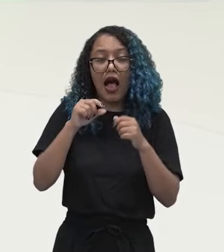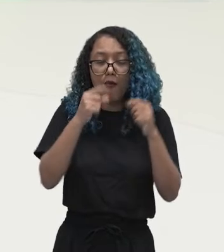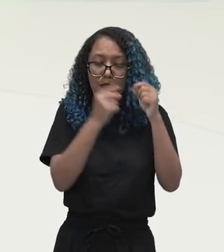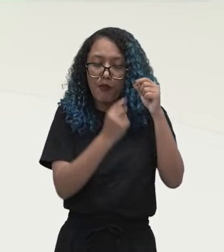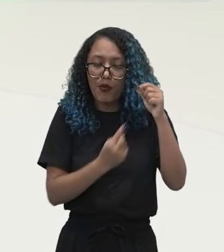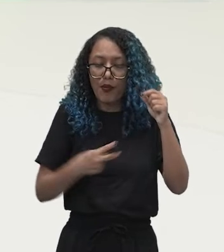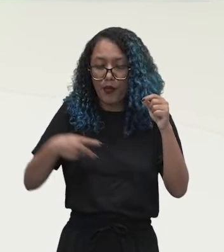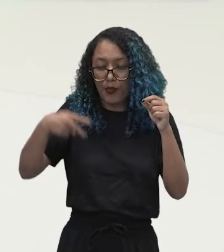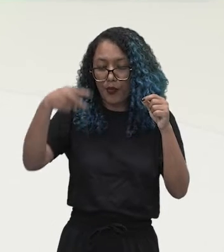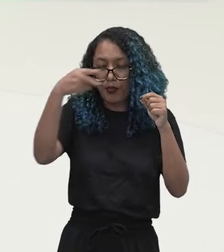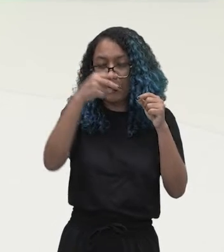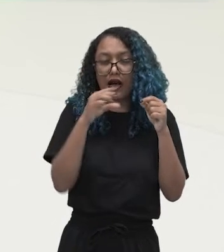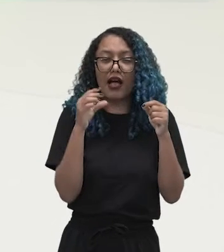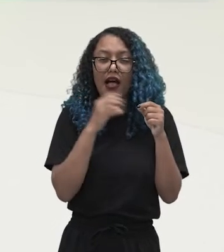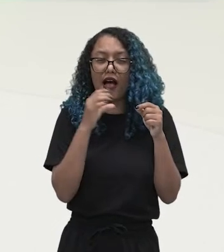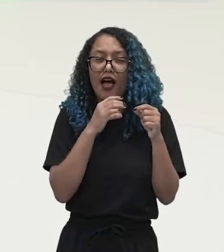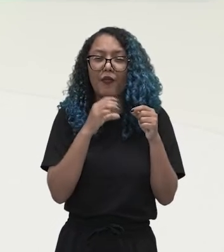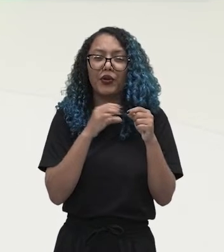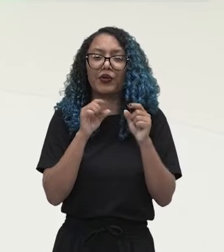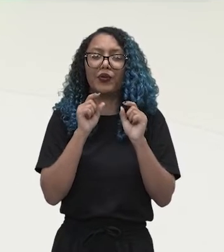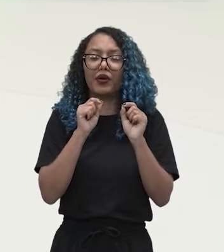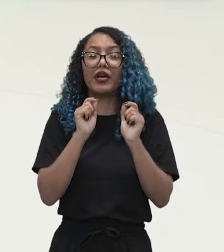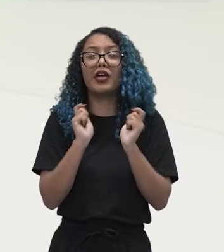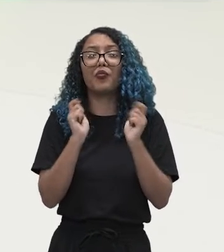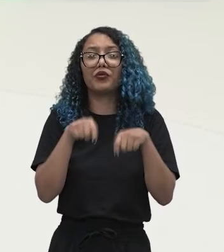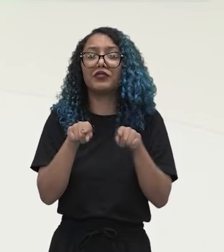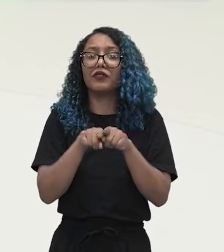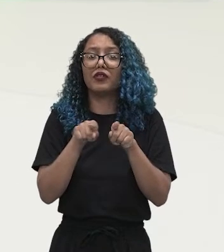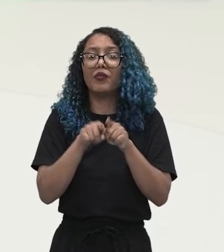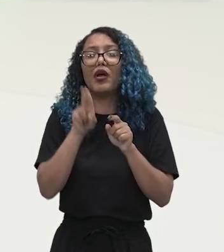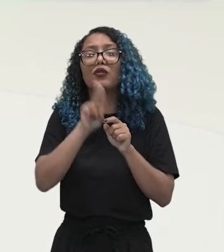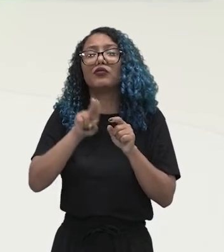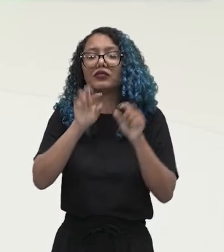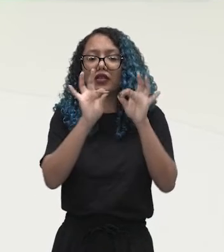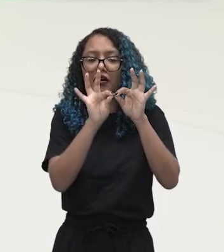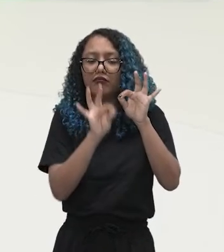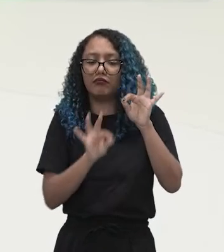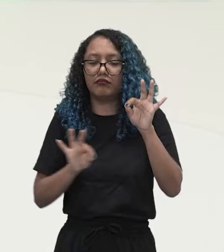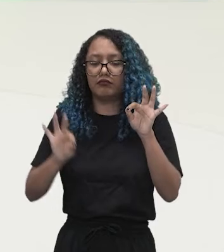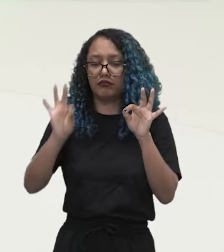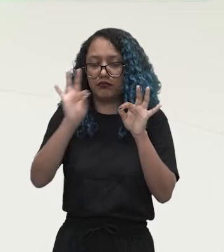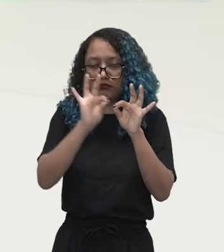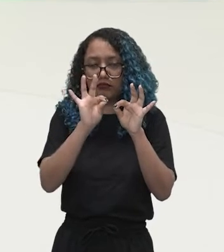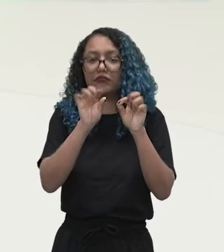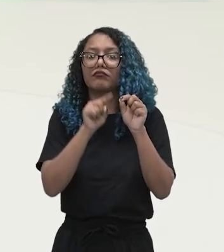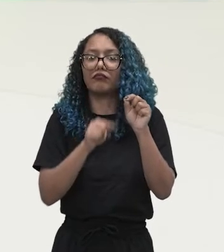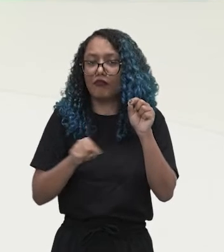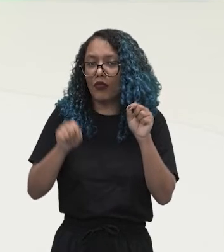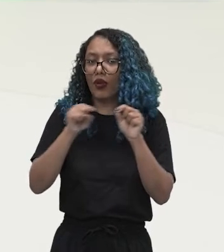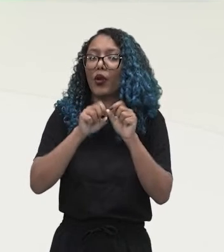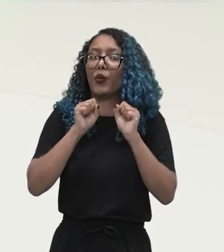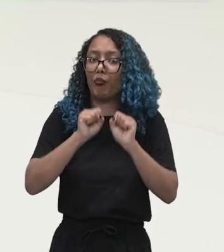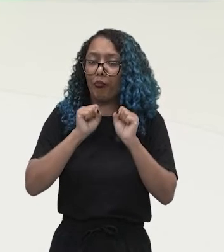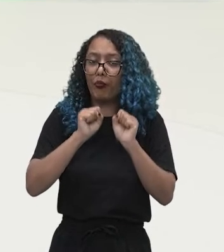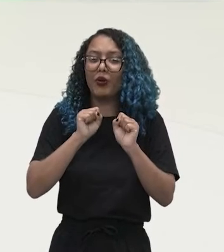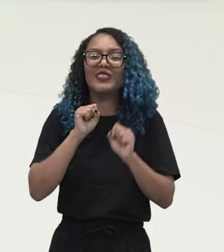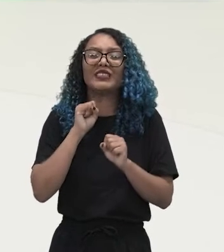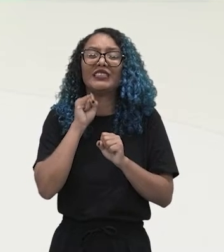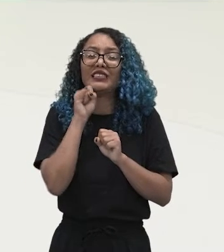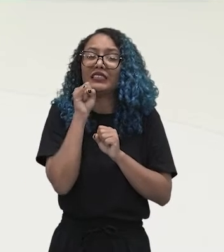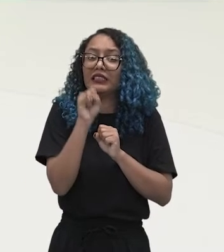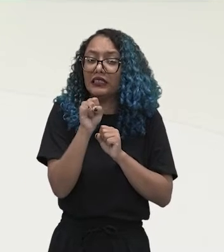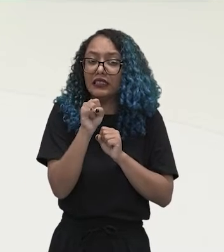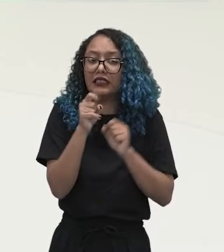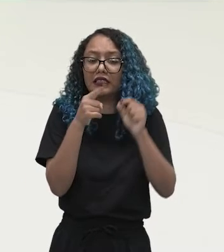cadeia, nessa estrutura, que ela pode ser representada por essa bolinha no meio. Se você esquece de representar